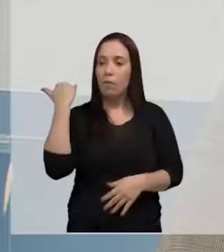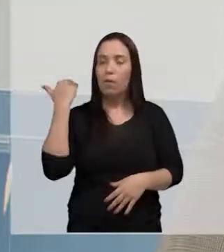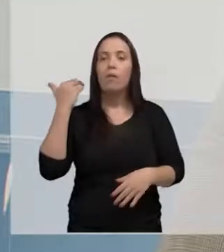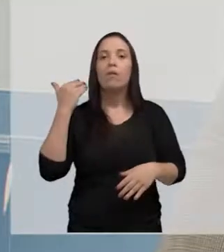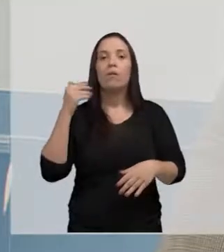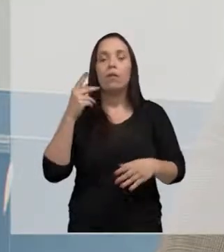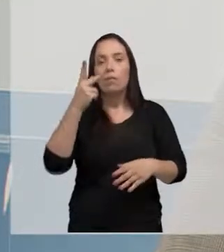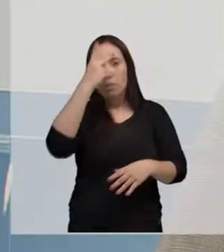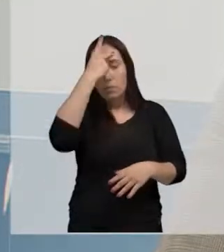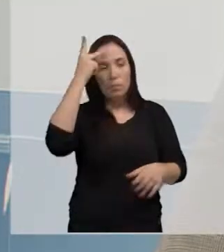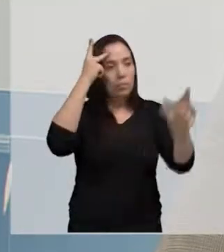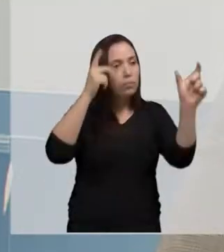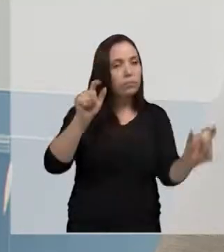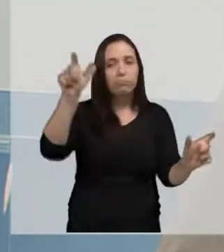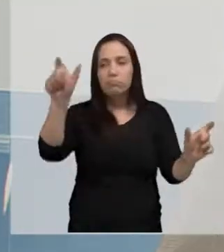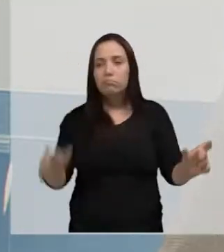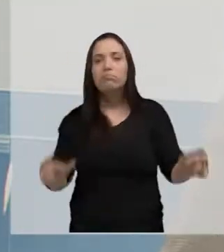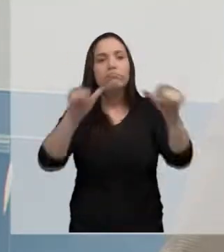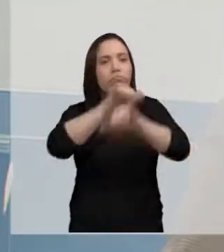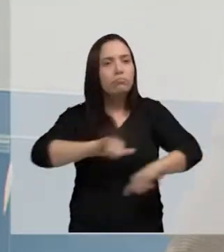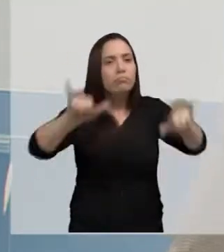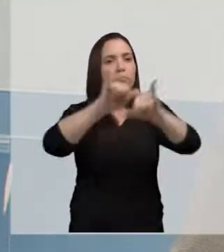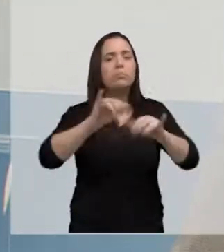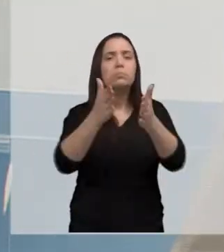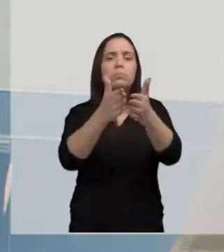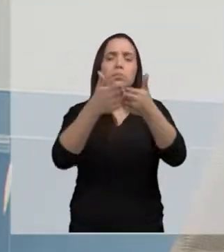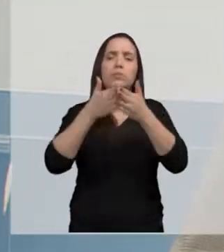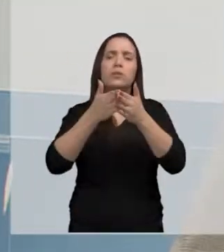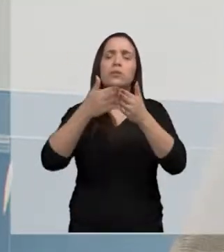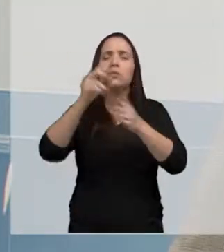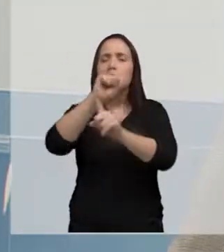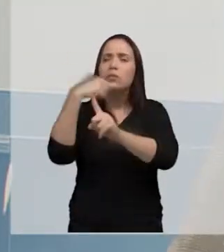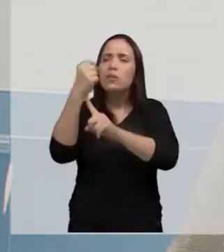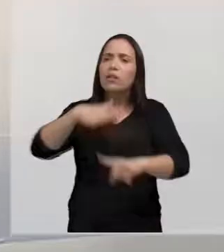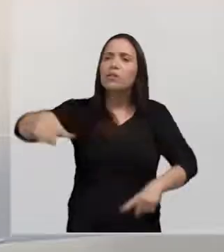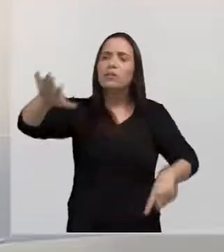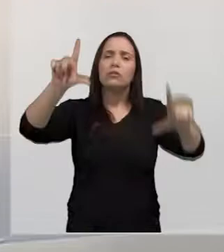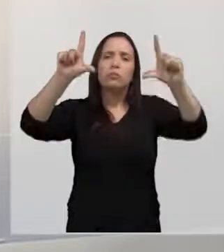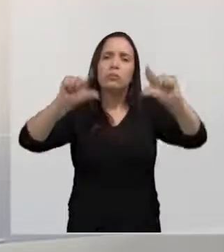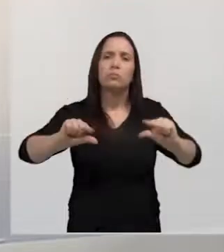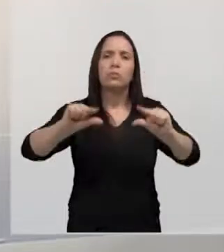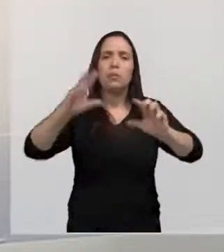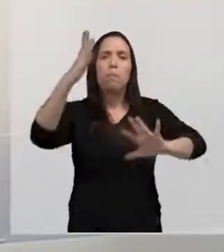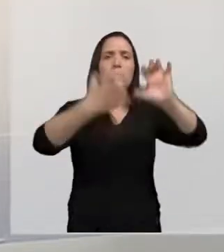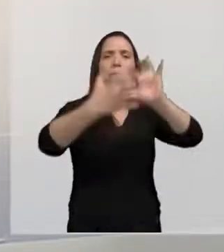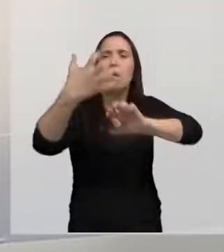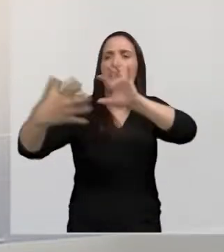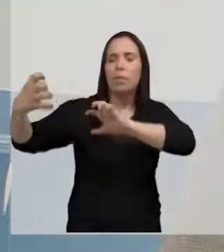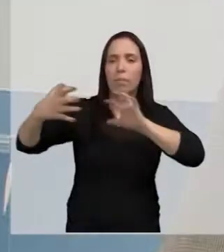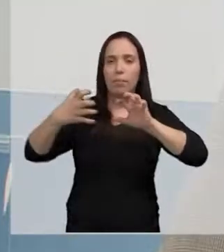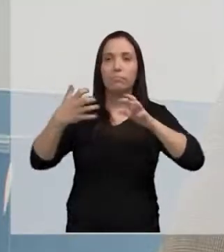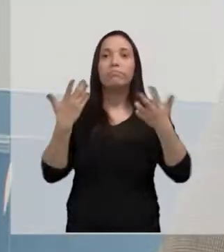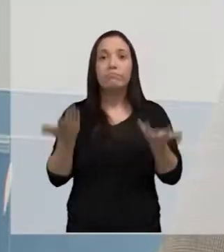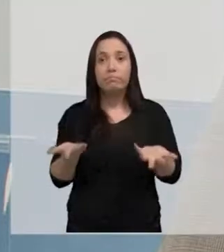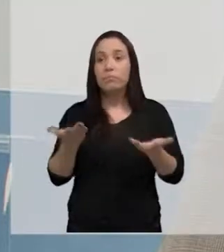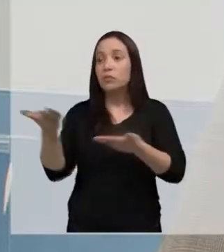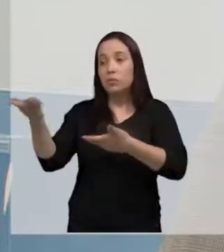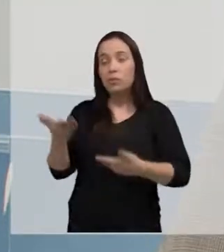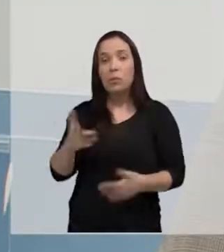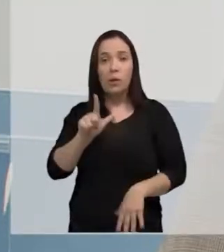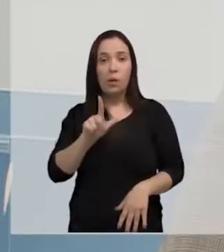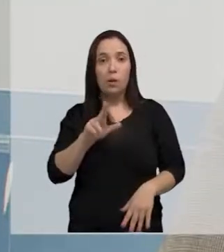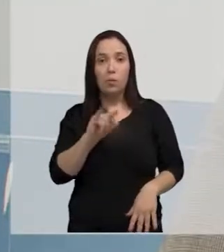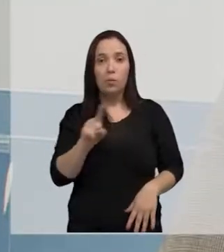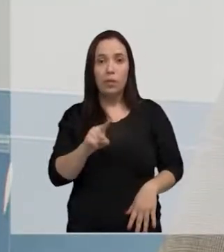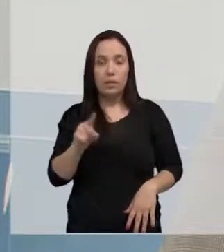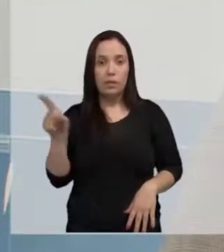isso diminuísse. E aí eu vou conversar com meu companheiro Felipe, meu companheiro Luiz Cláudio, já lembrando que nós já temos a